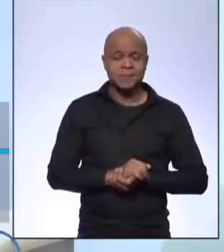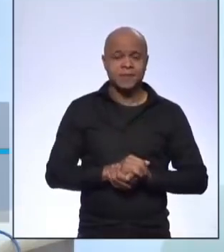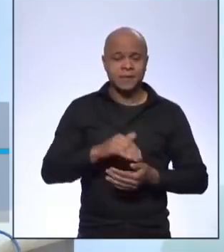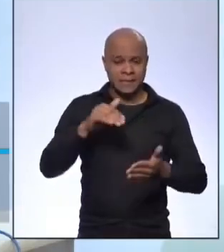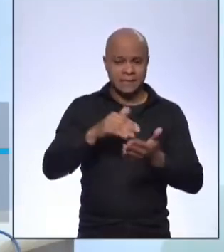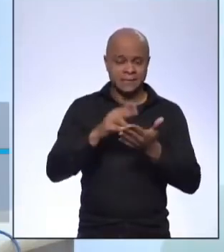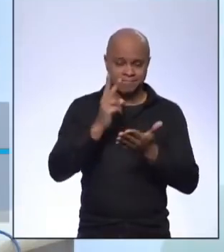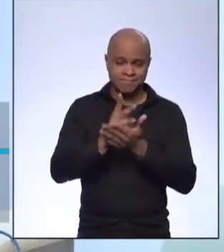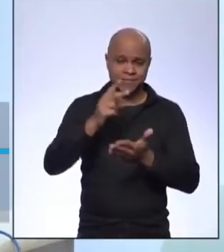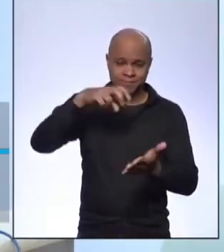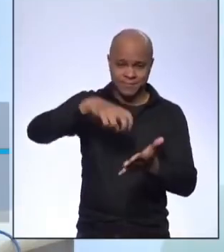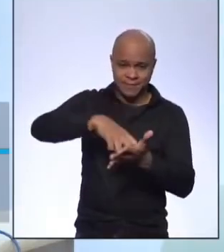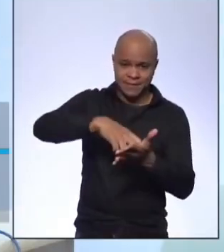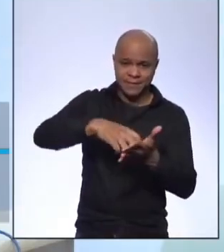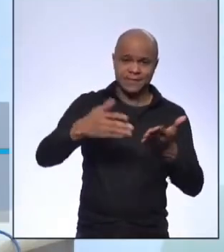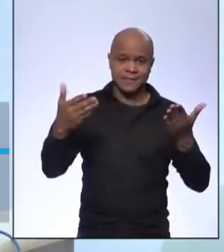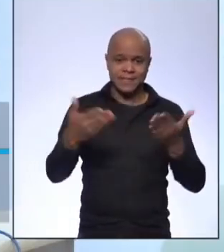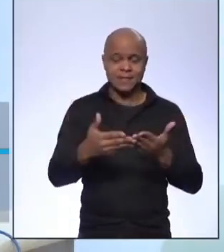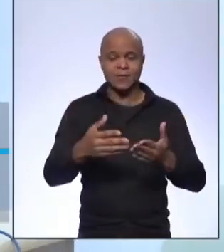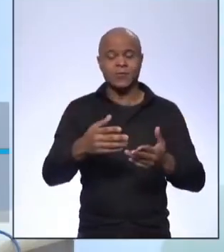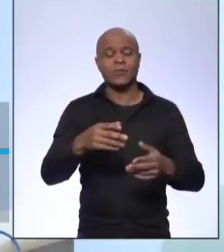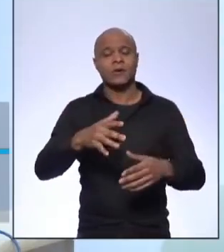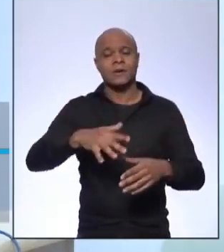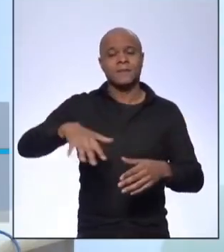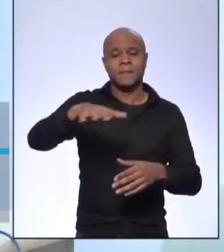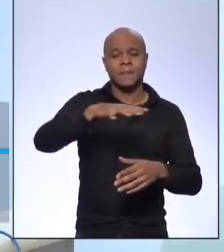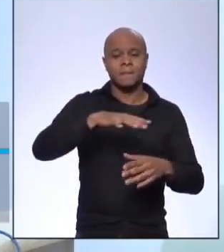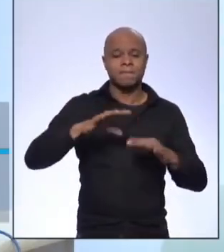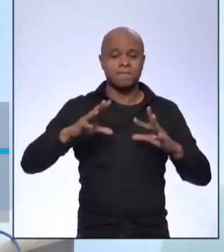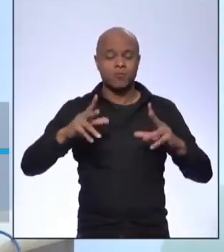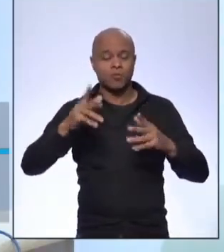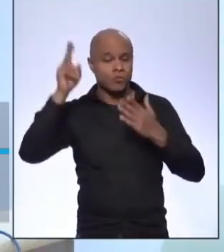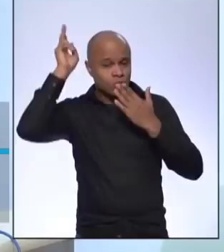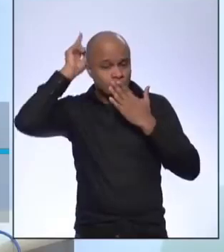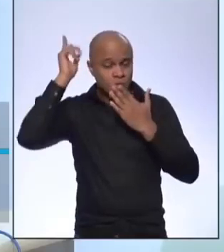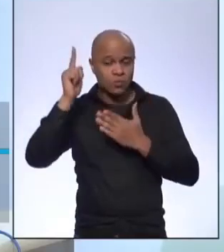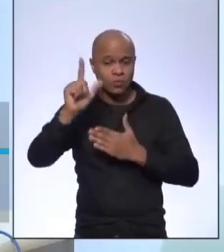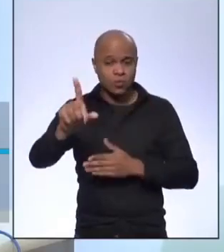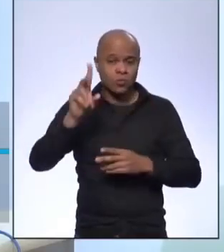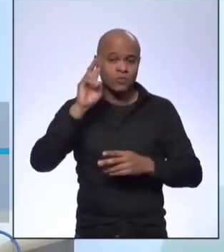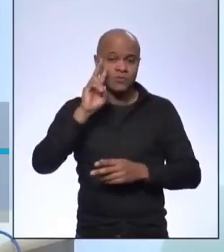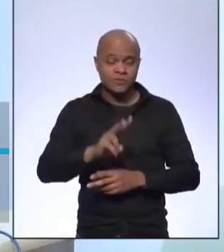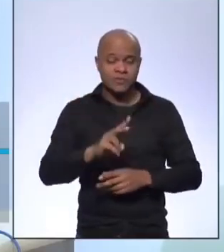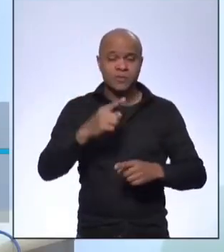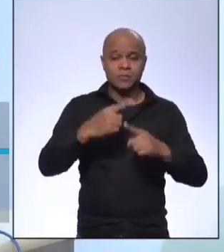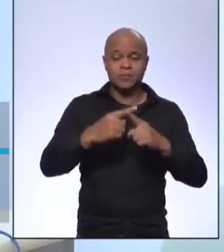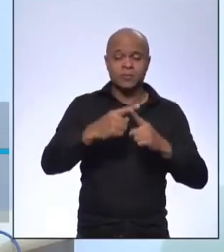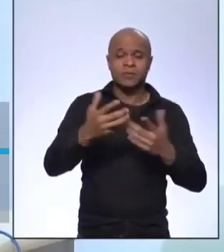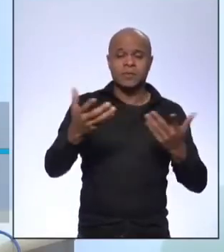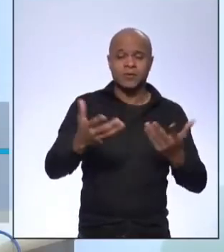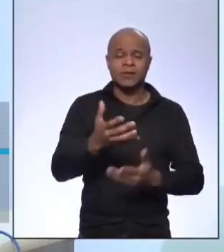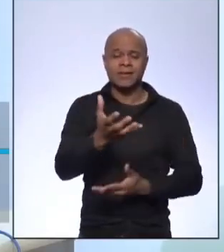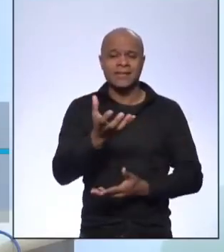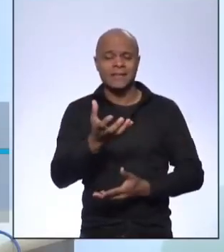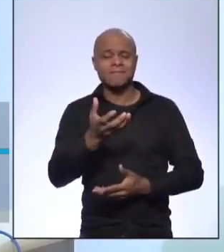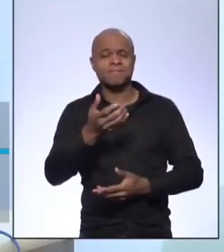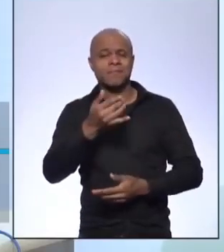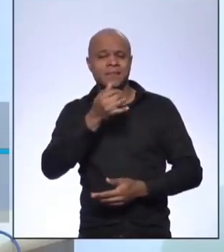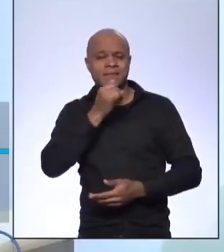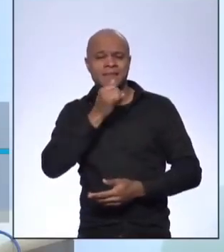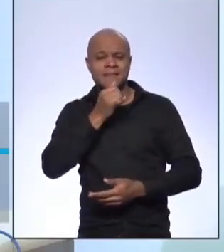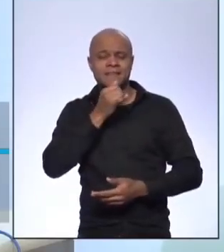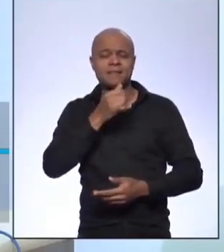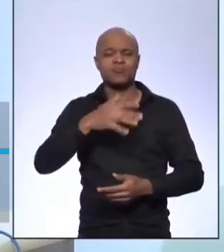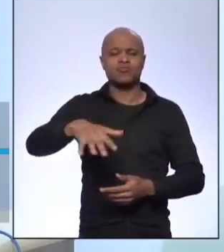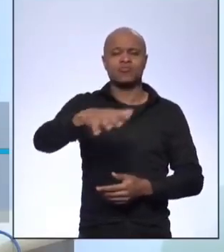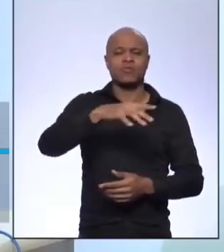sendo castigado na frente dos demais para servir de exemplo, né? Muitas vezes o que o espanhol